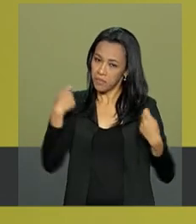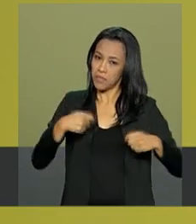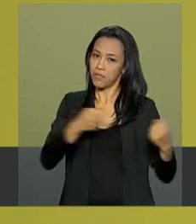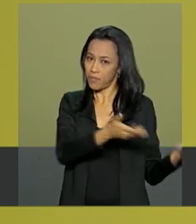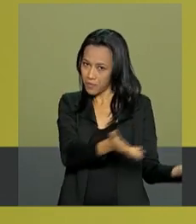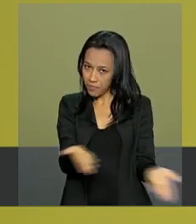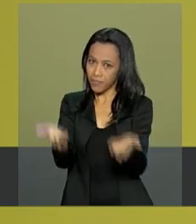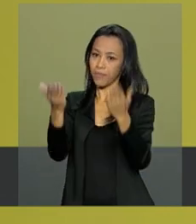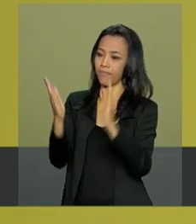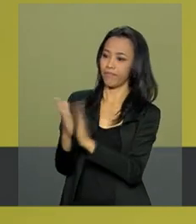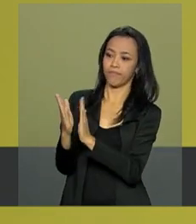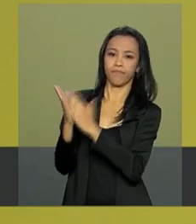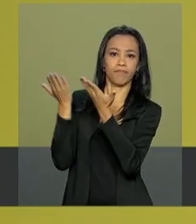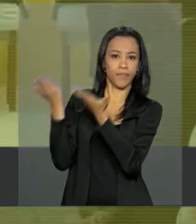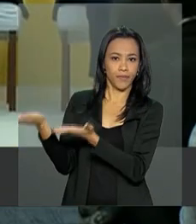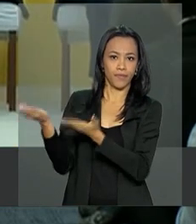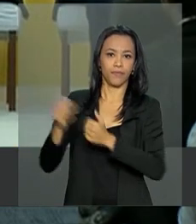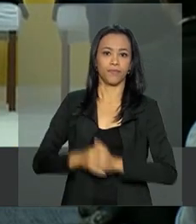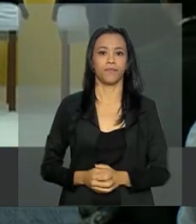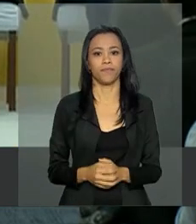aplauso.